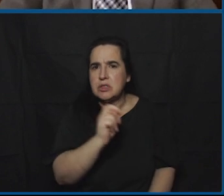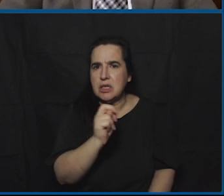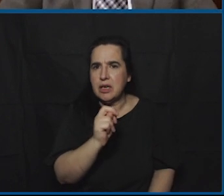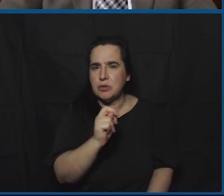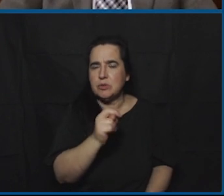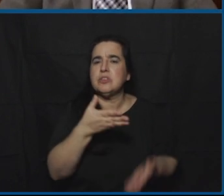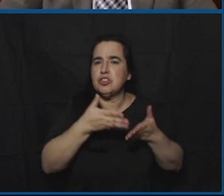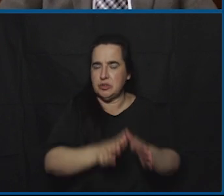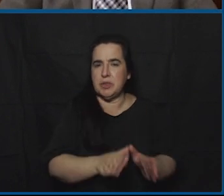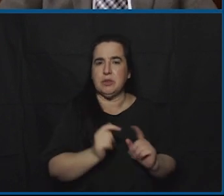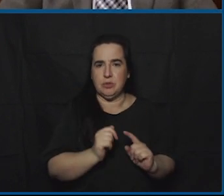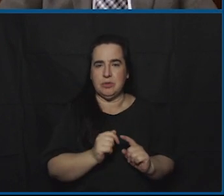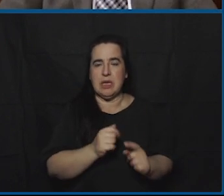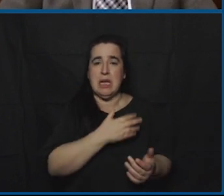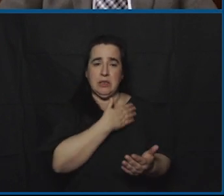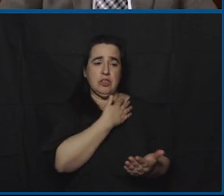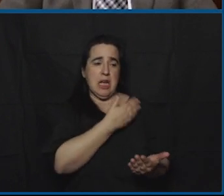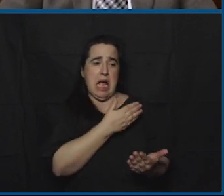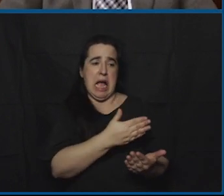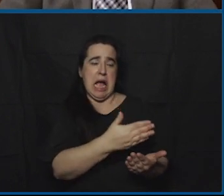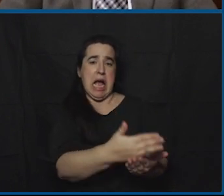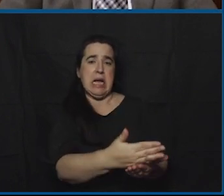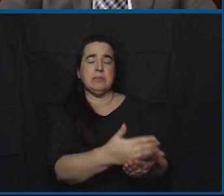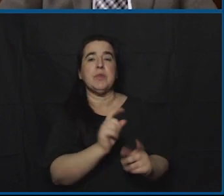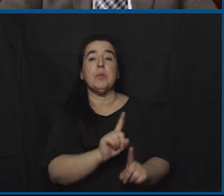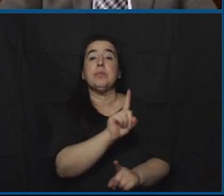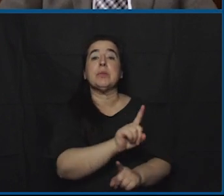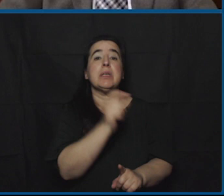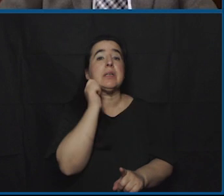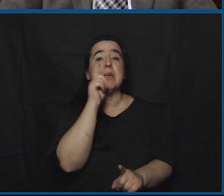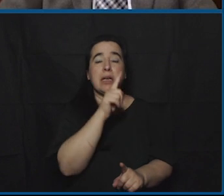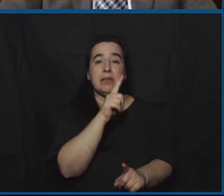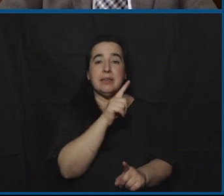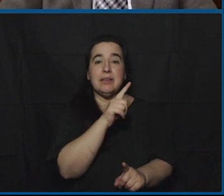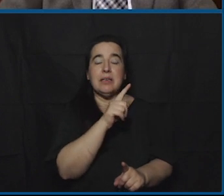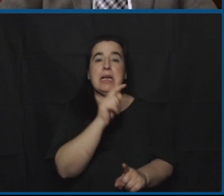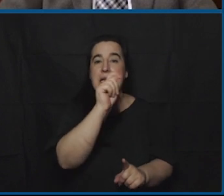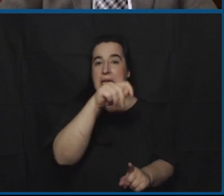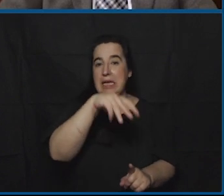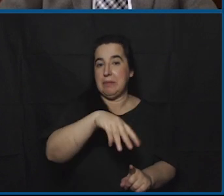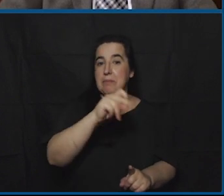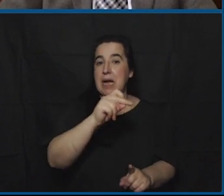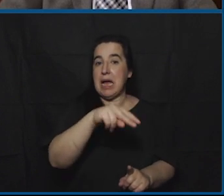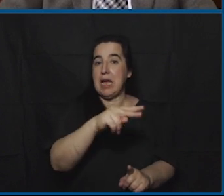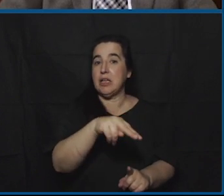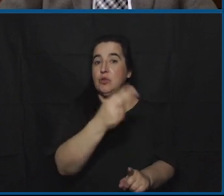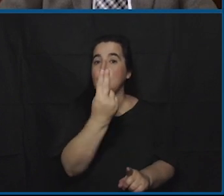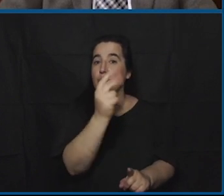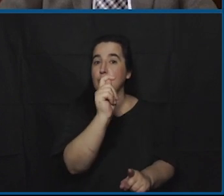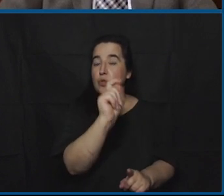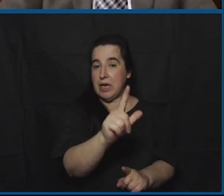que nós temos estado a analisar. O primeiro foi a criança Emmanuel, Isaías